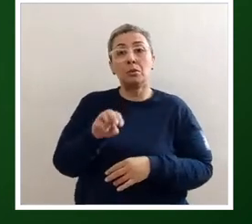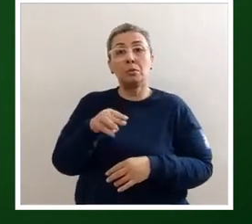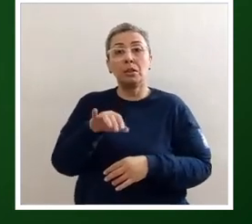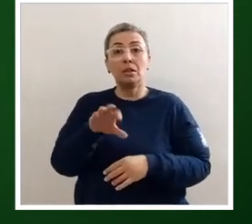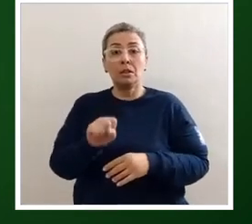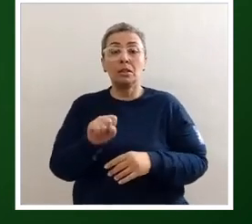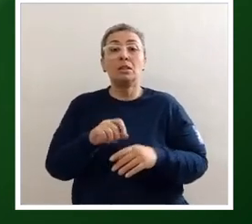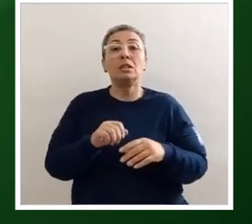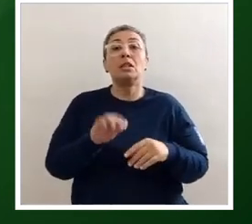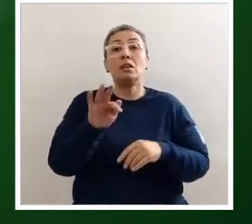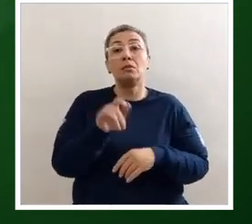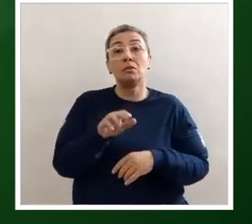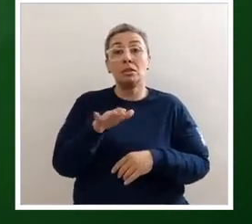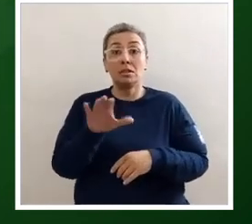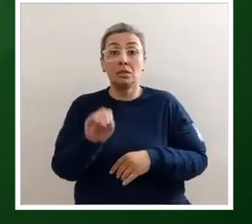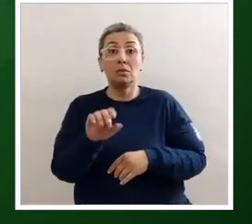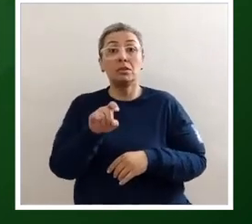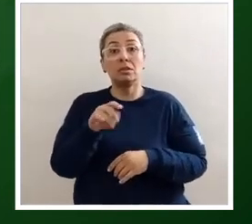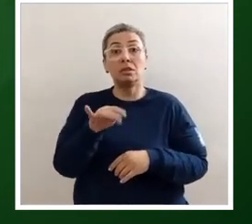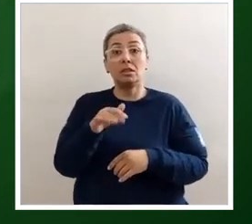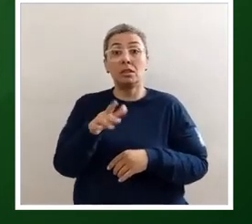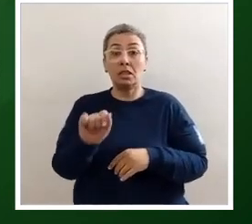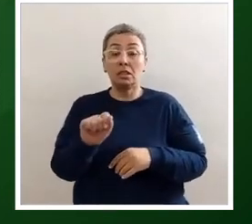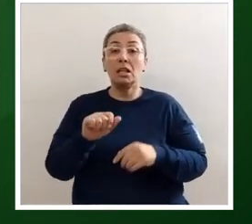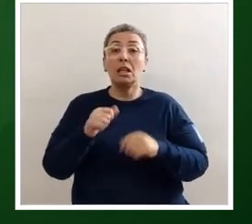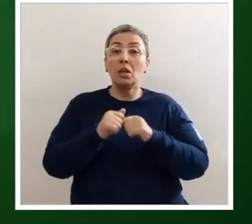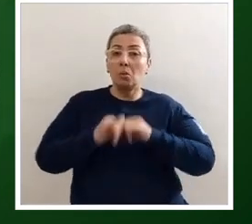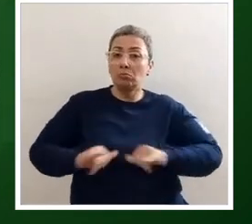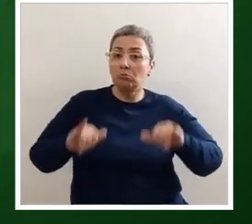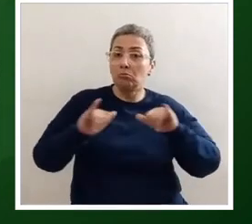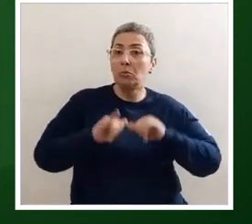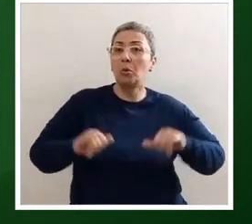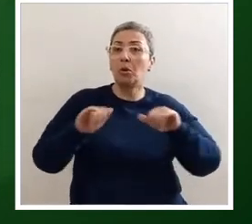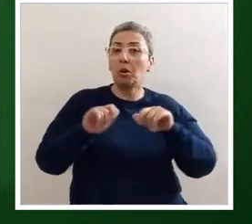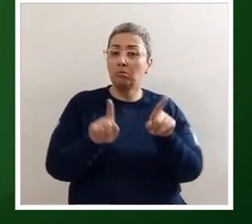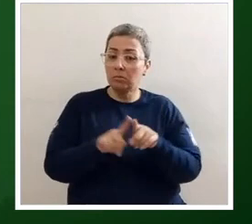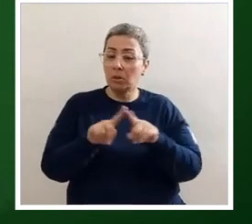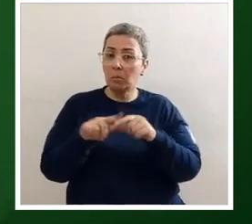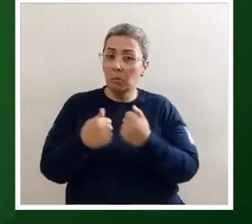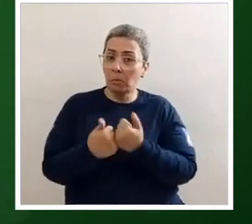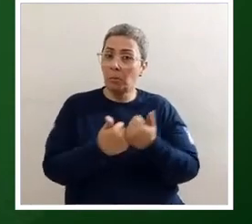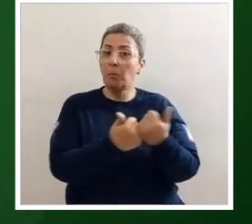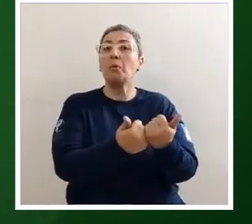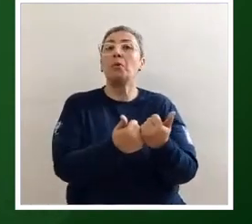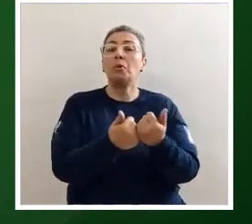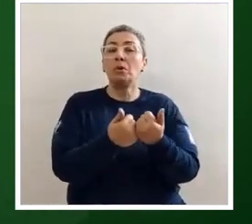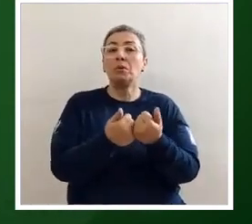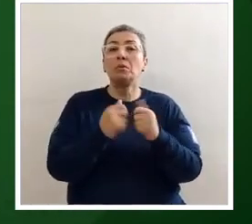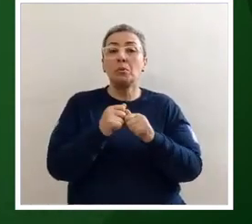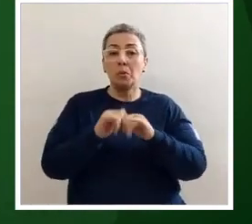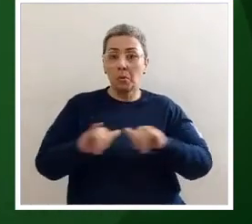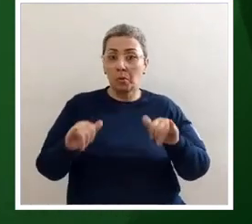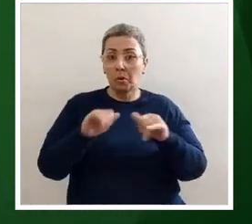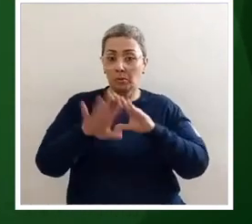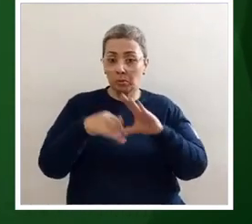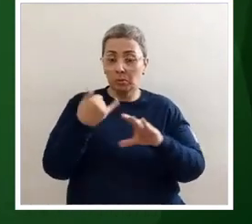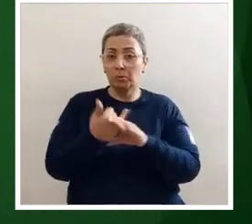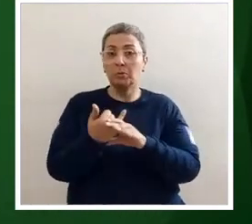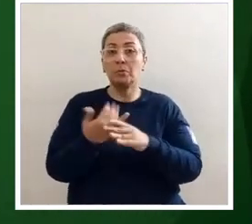Santiana né que tem nos apoiado inclusive com a divulgação destas sessões de trabalho bem